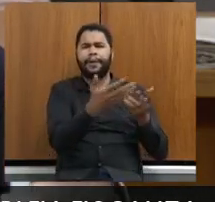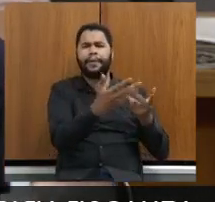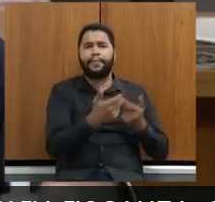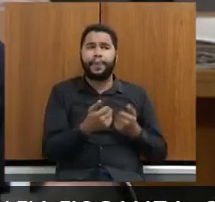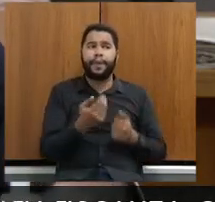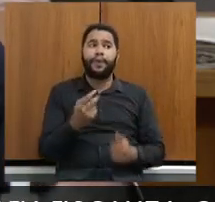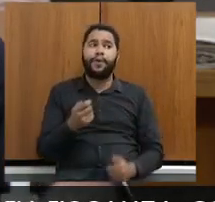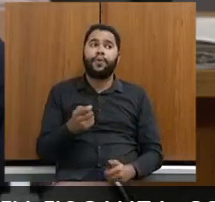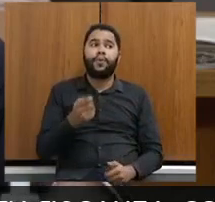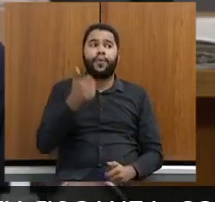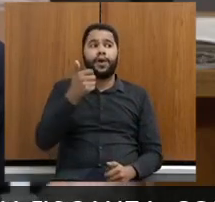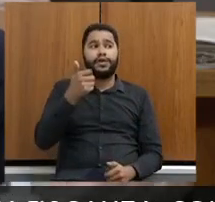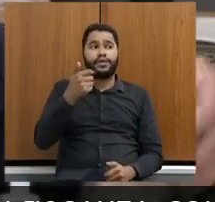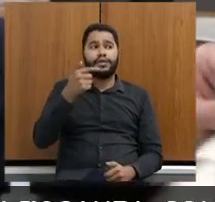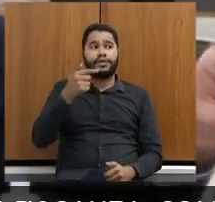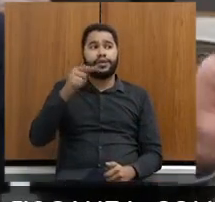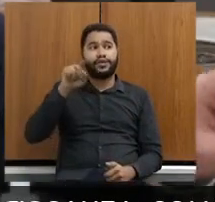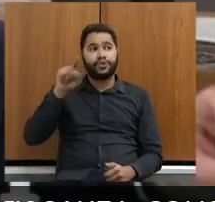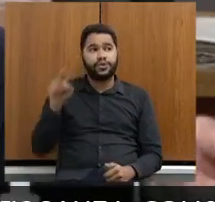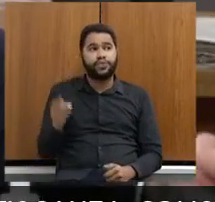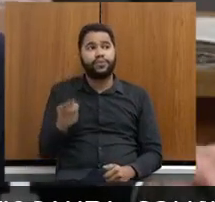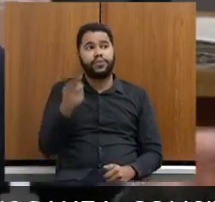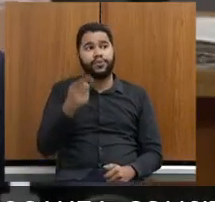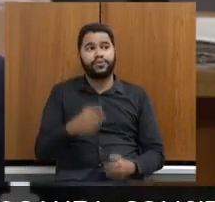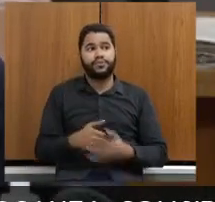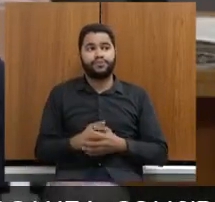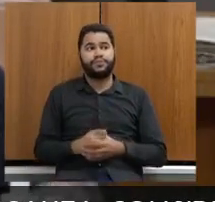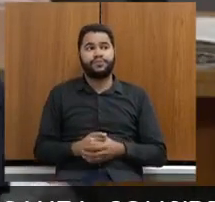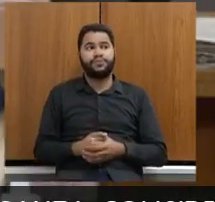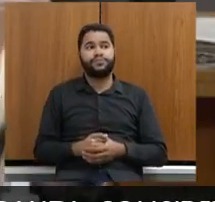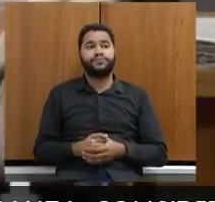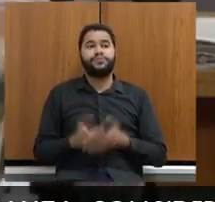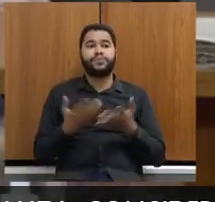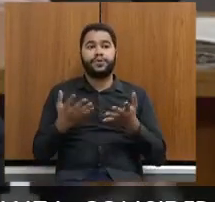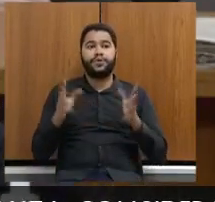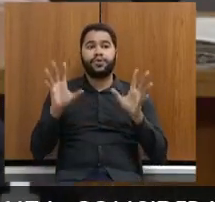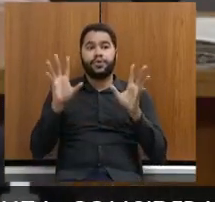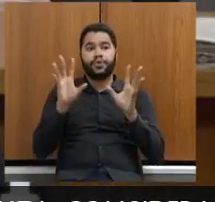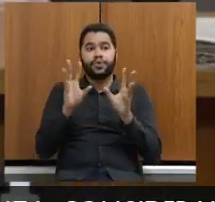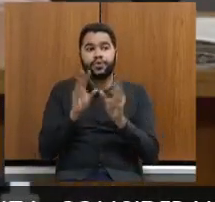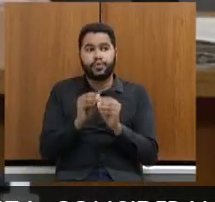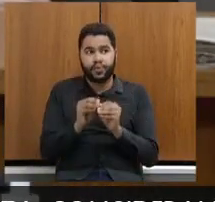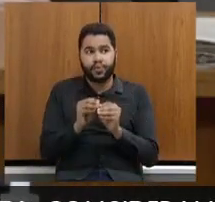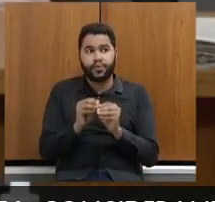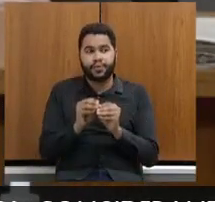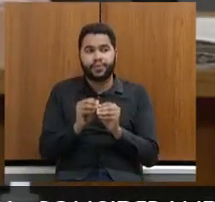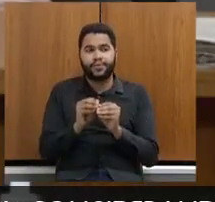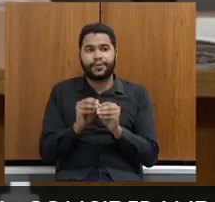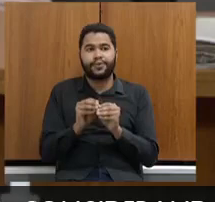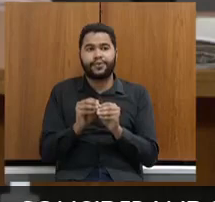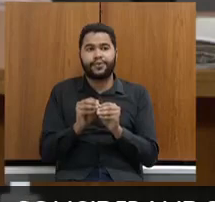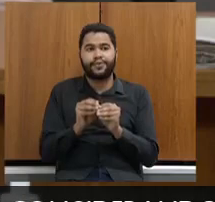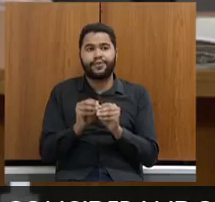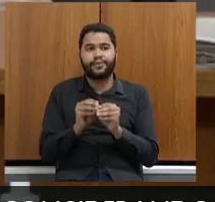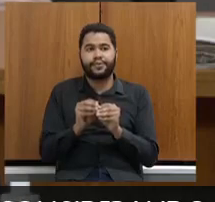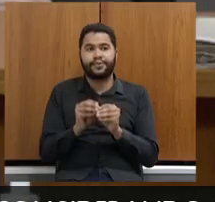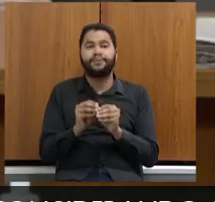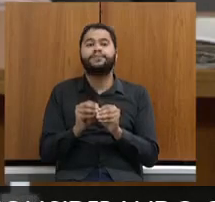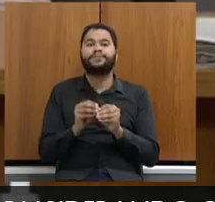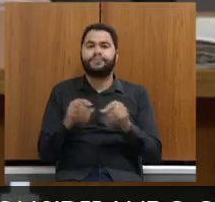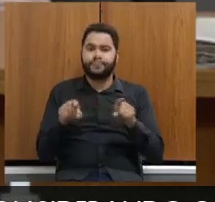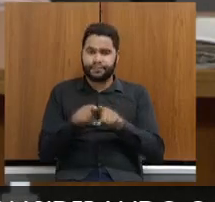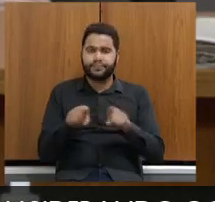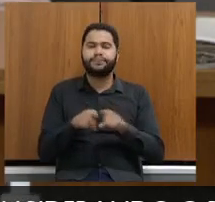7 mil servidores Enfim então em suma né a gente tem aqui mais outros da e